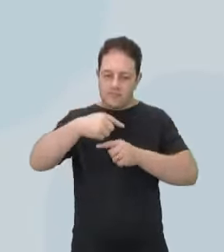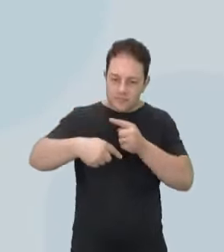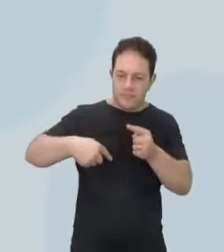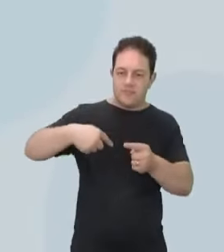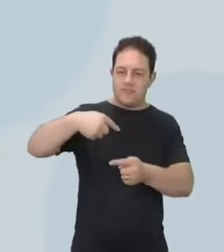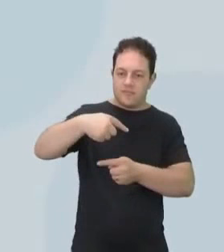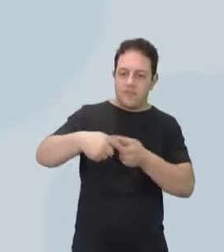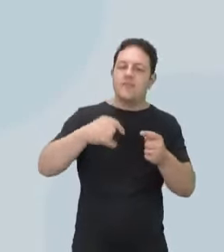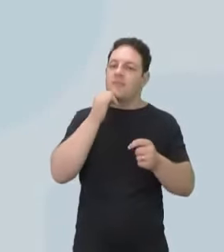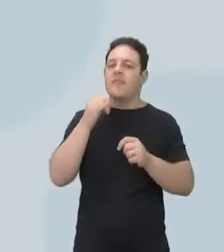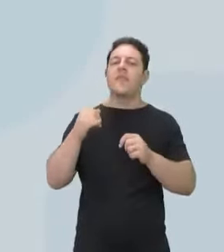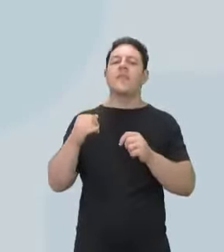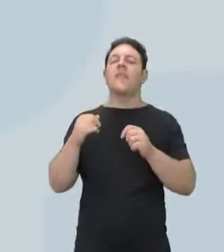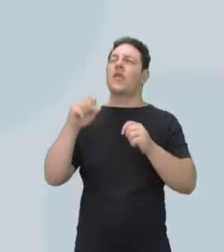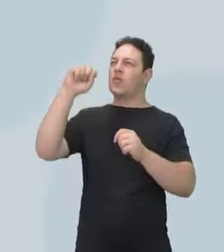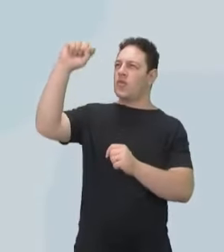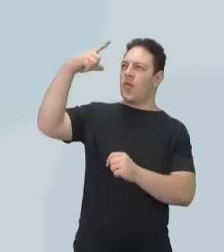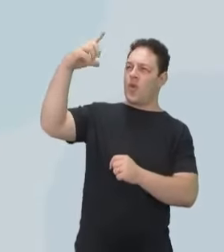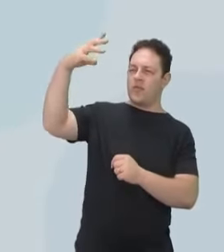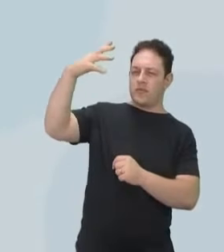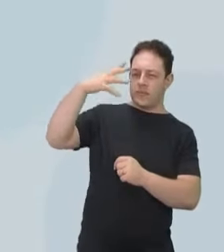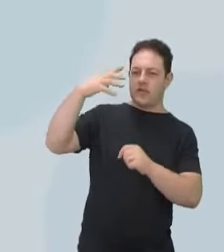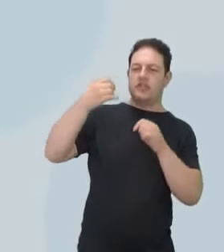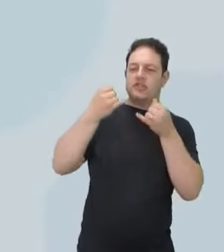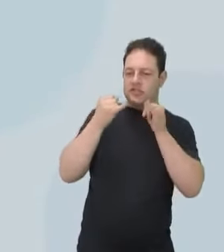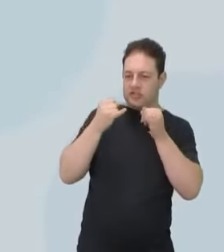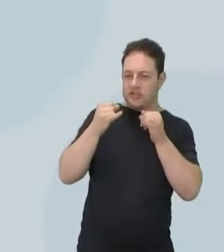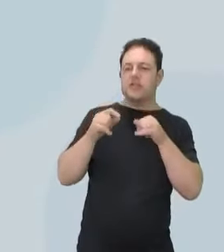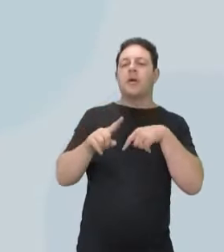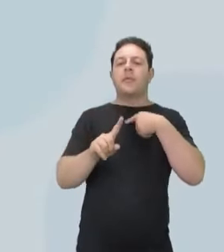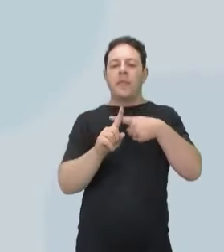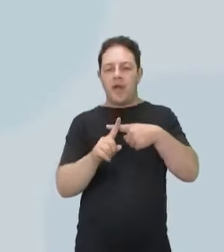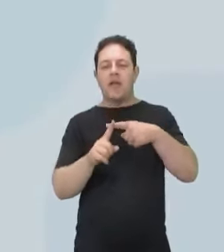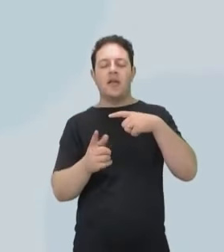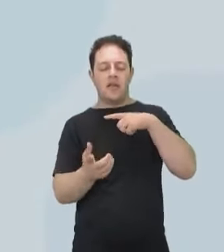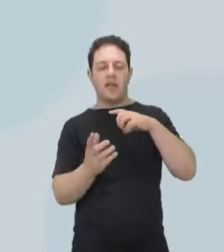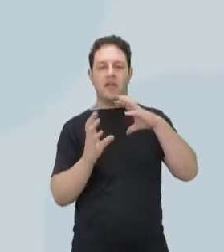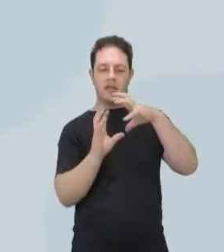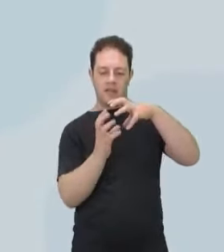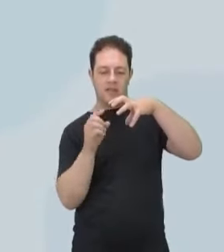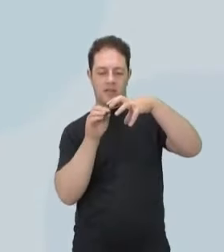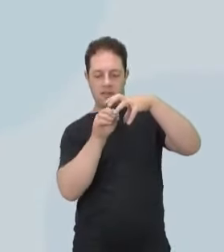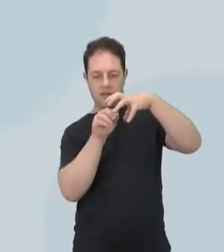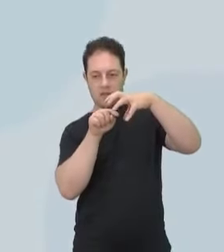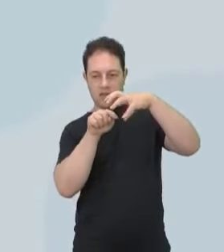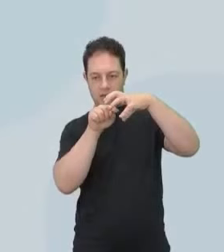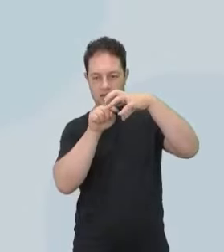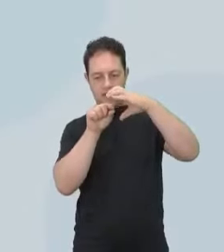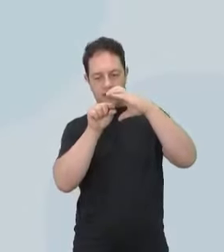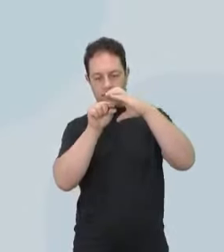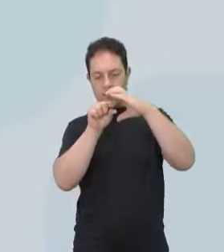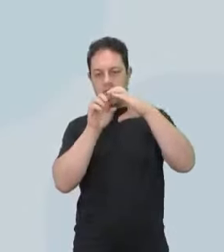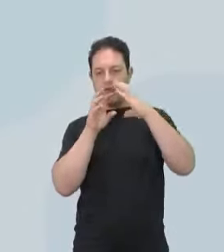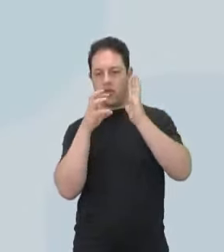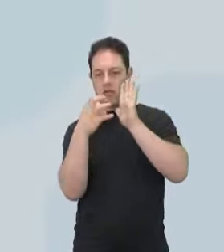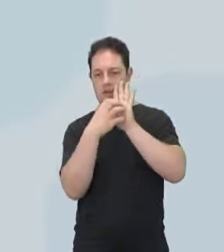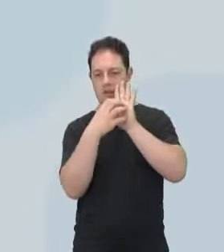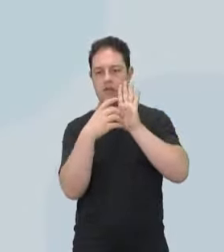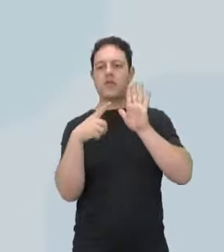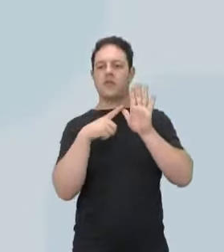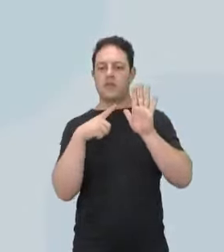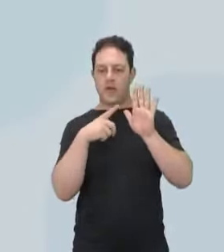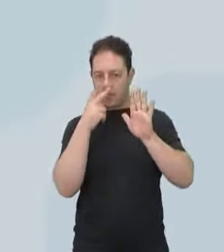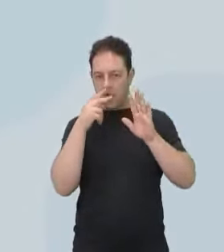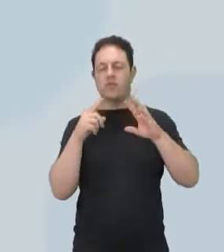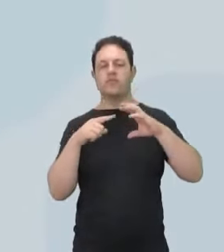essa energia que vem do Sol, a gente tem um pouco também da energia do próprio centro da Terra, né? Ela vai circular, ela